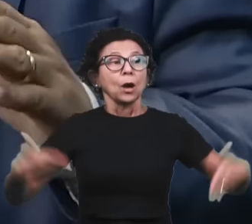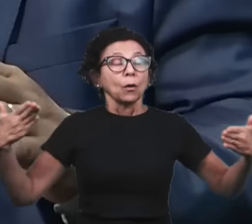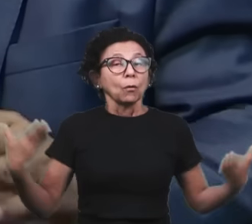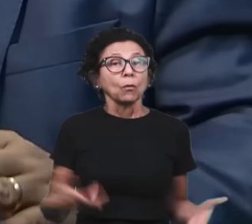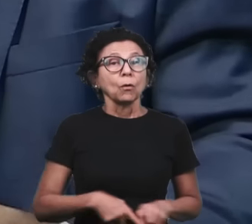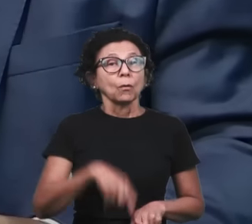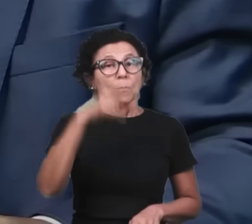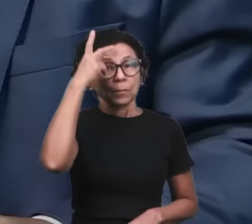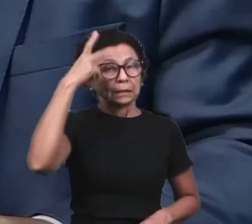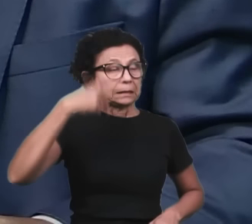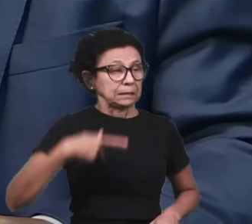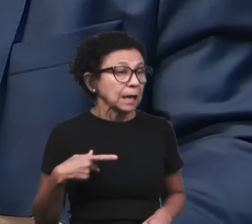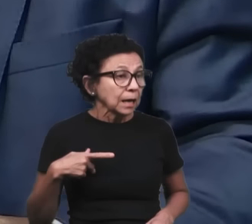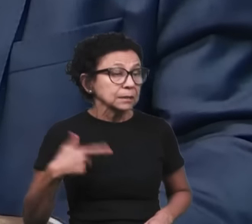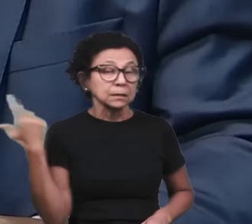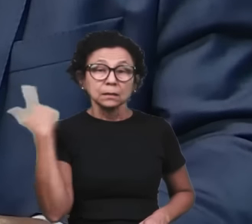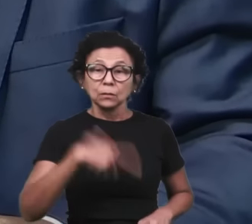ingovernáveis.